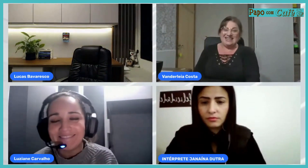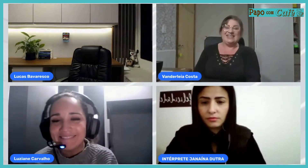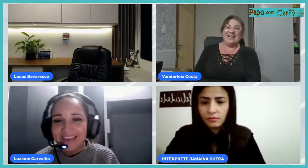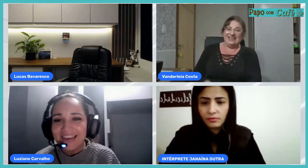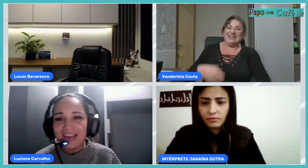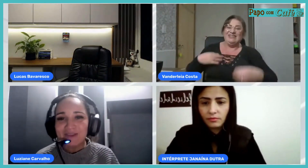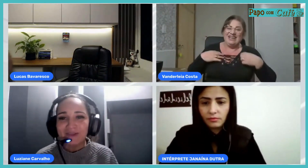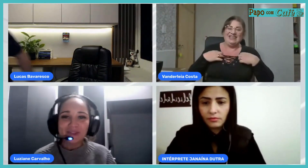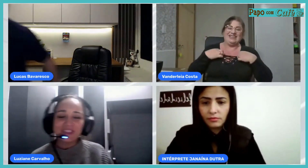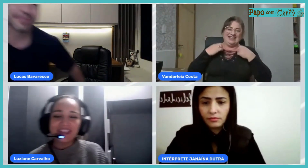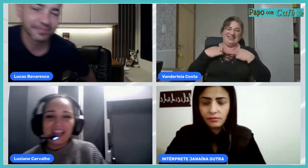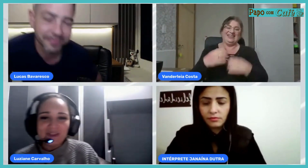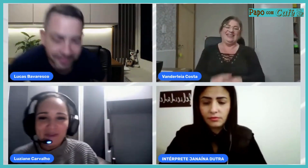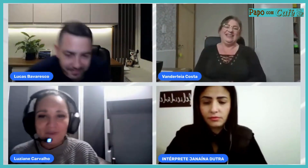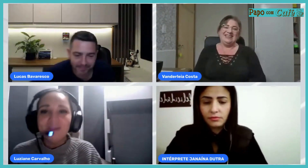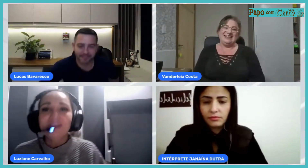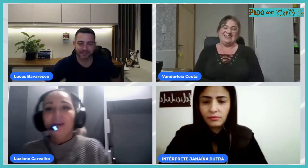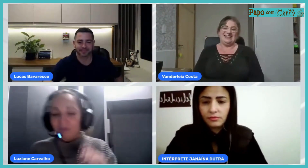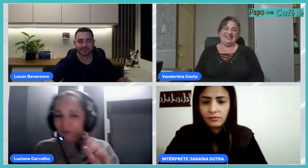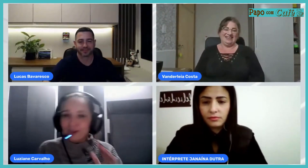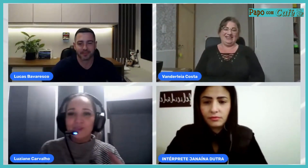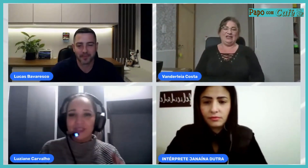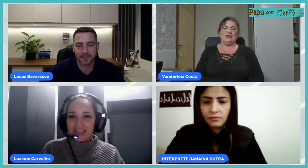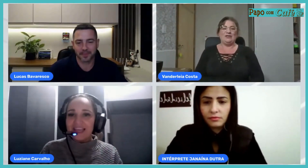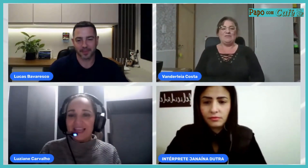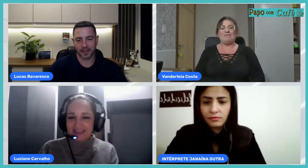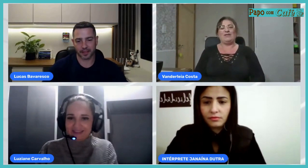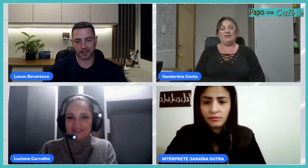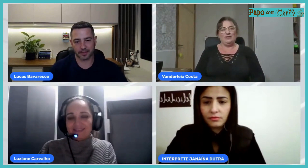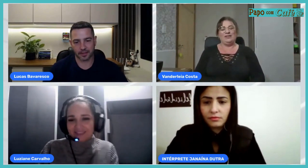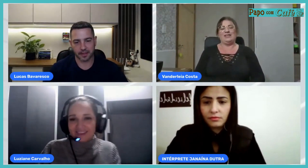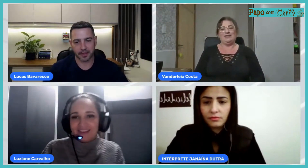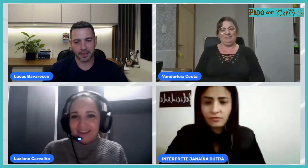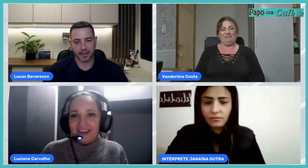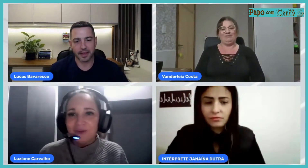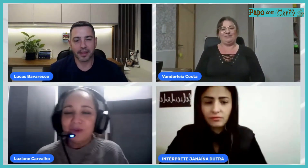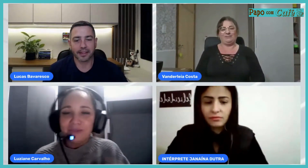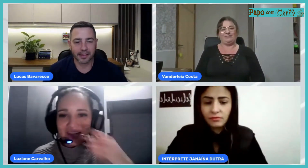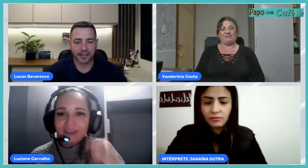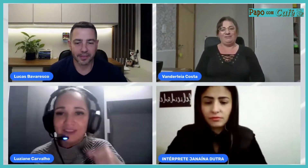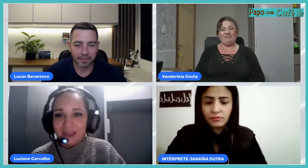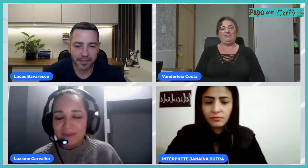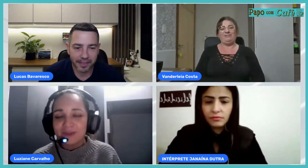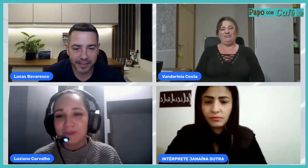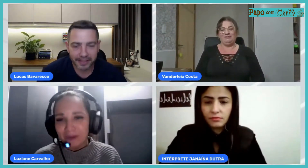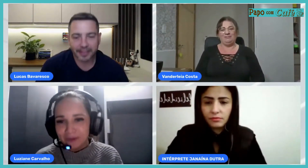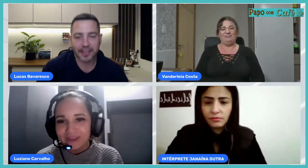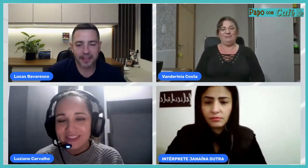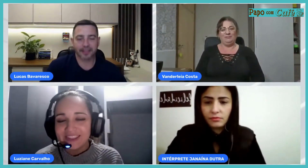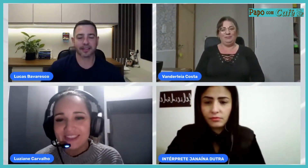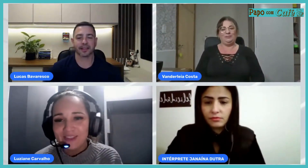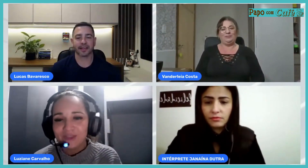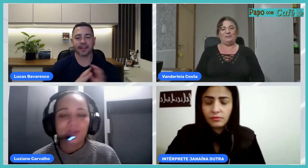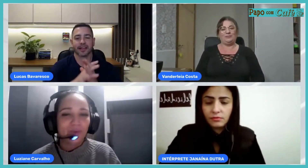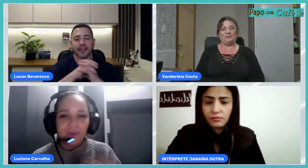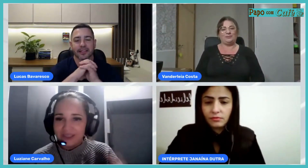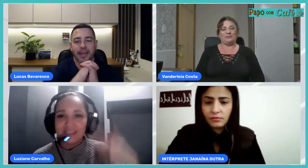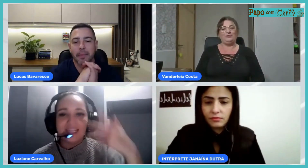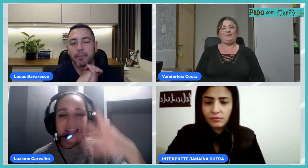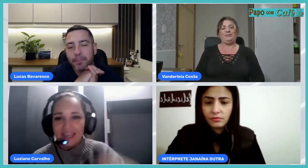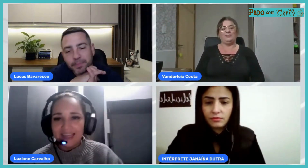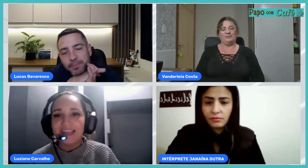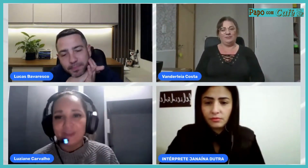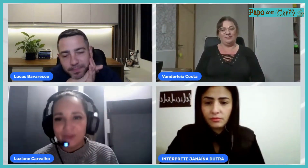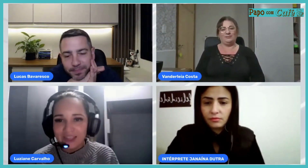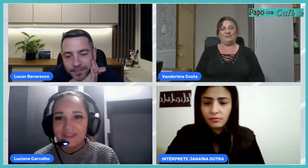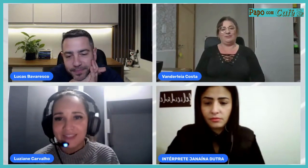mar, não tem recurso nenhum. Pode usar ele. Usa. É o que eu trago até para os próprios instrutores,